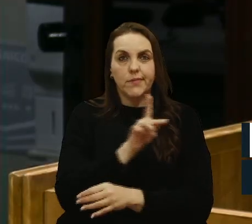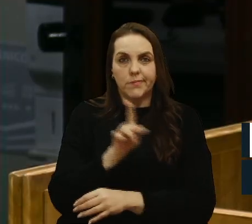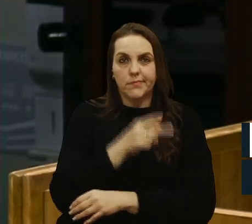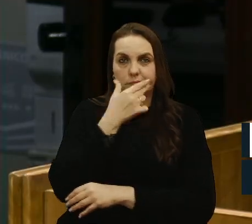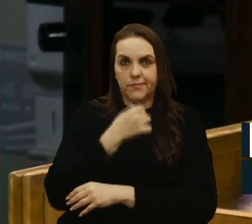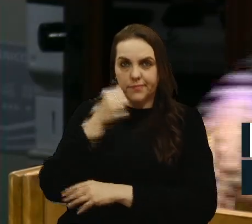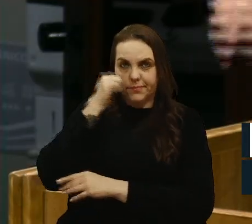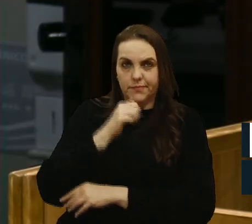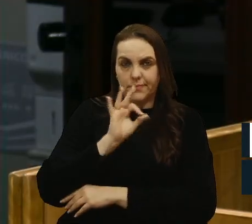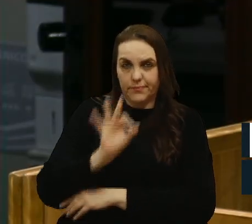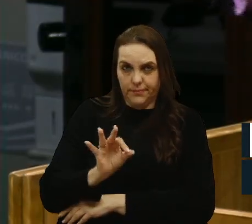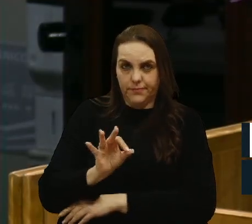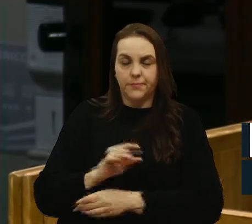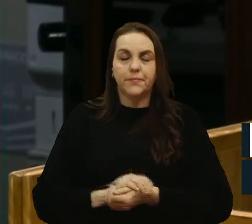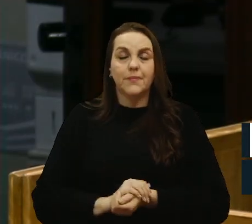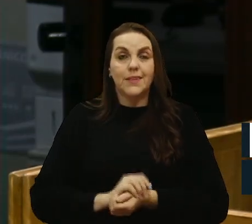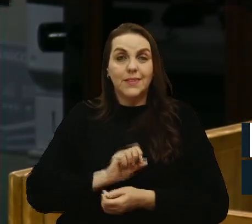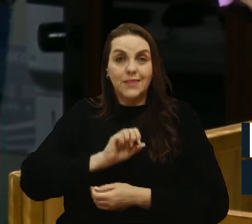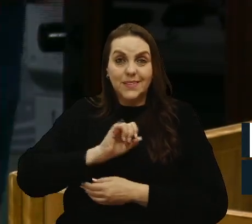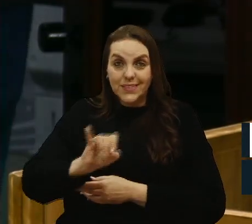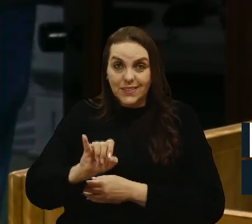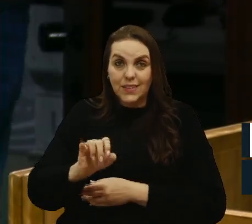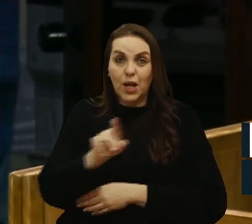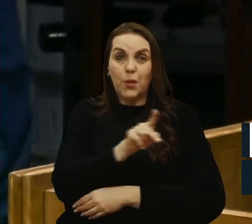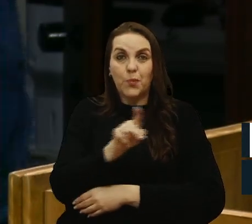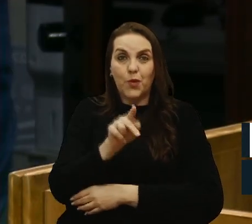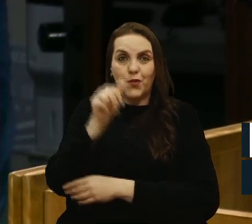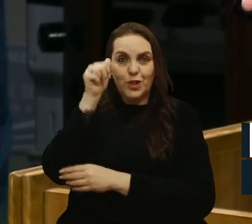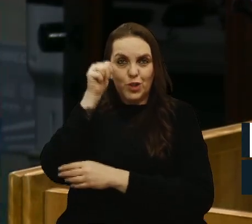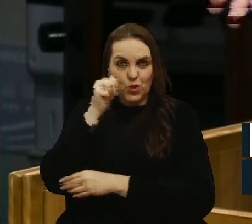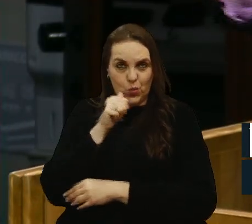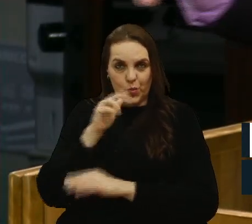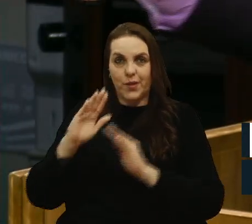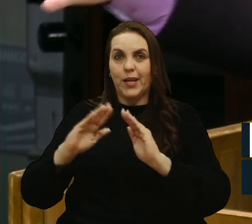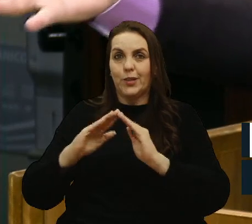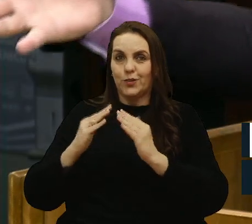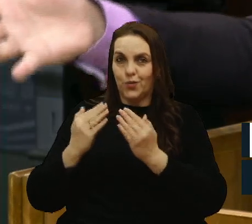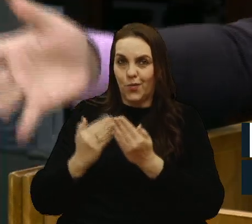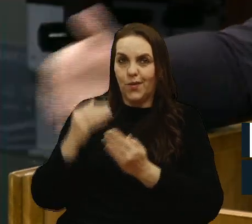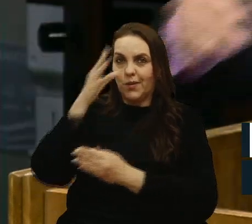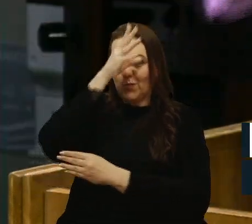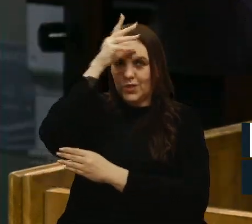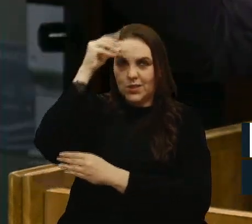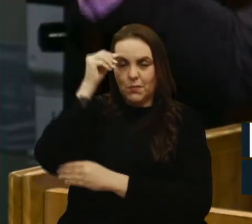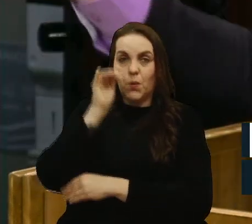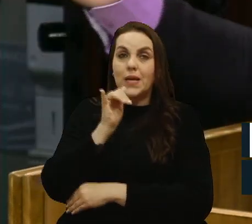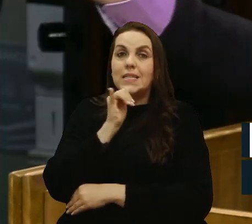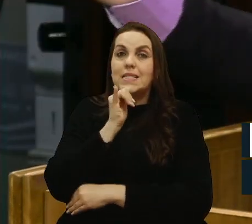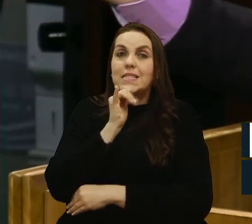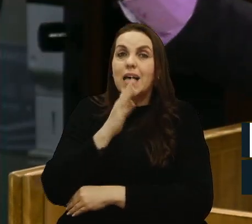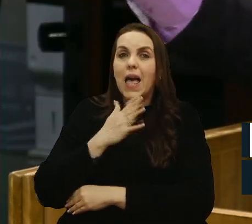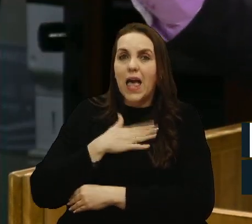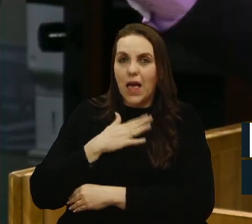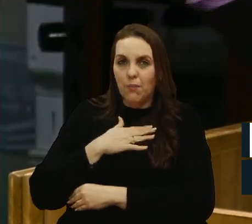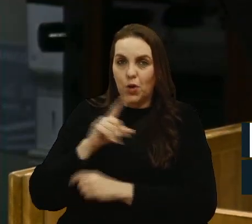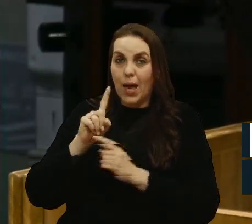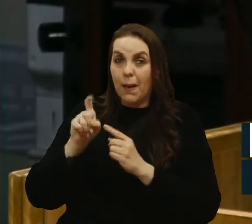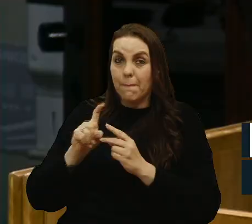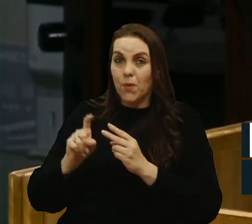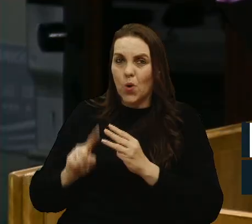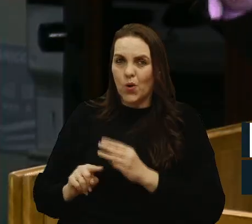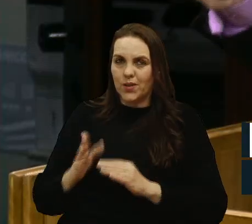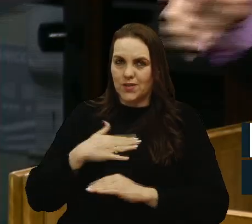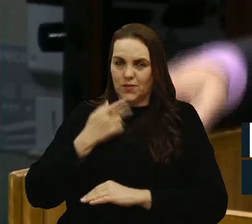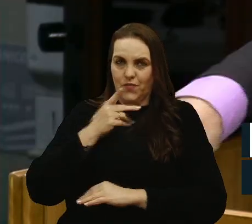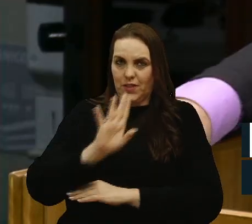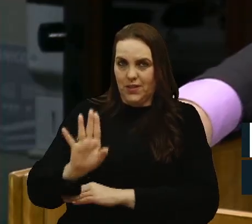colegas professores. Se essa professora do Rubem, o exemplo hipotético que eu estou dando, uma prof de direita